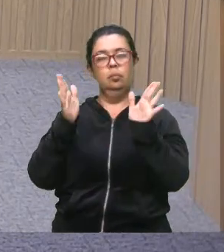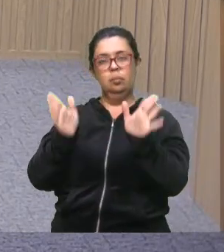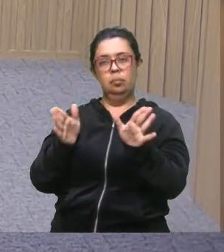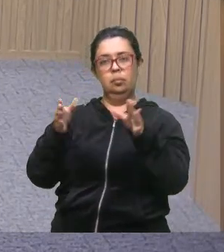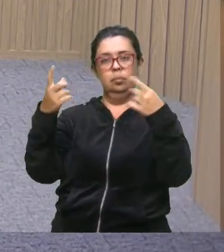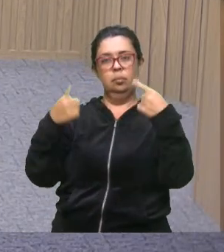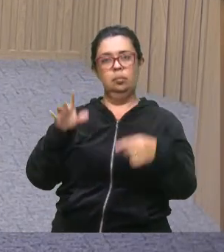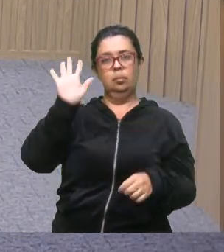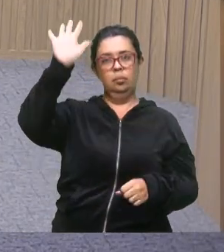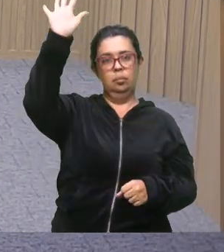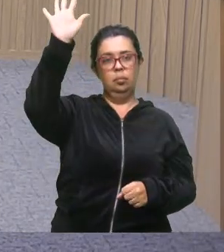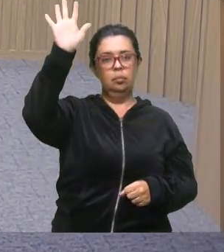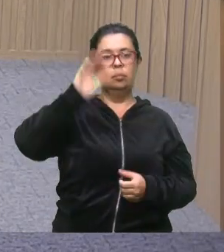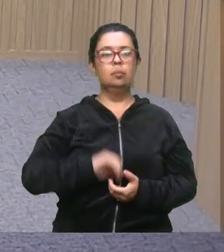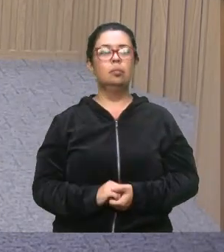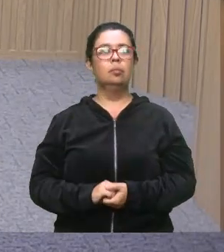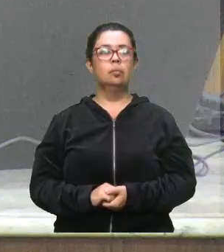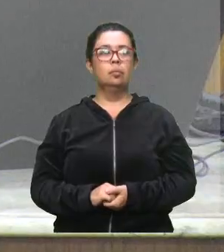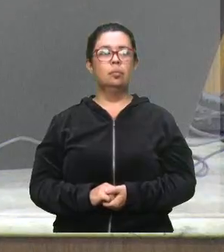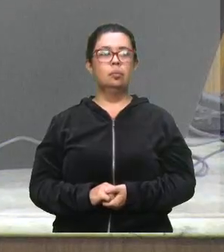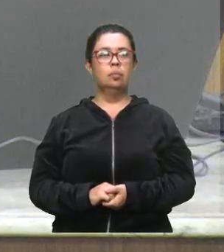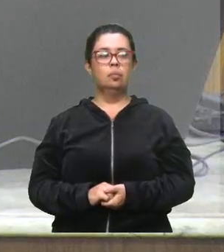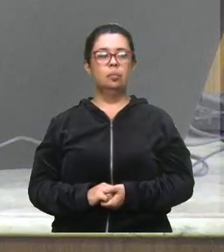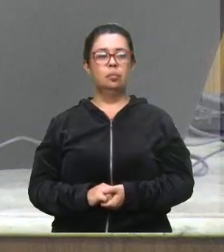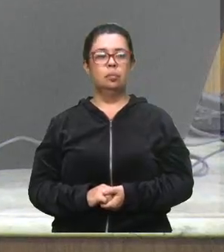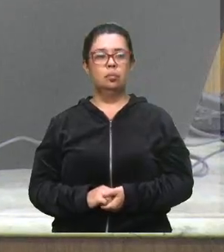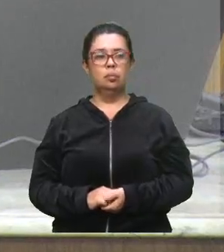os contrários que se manifestem.